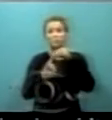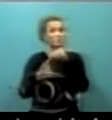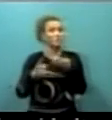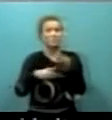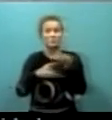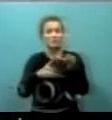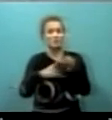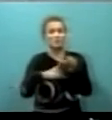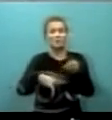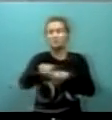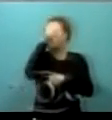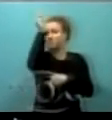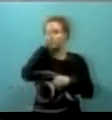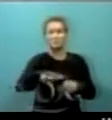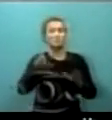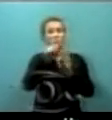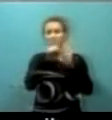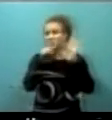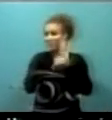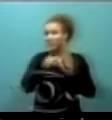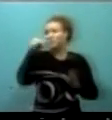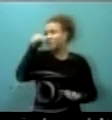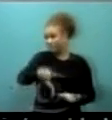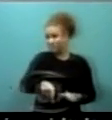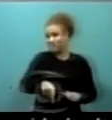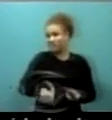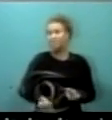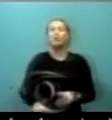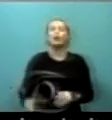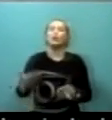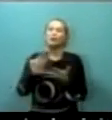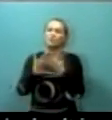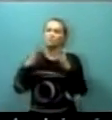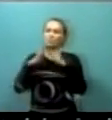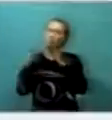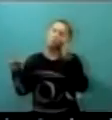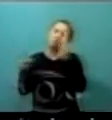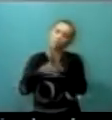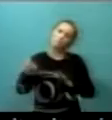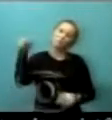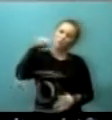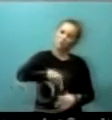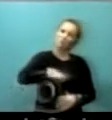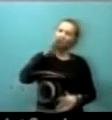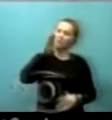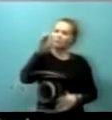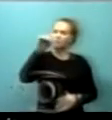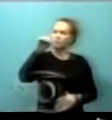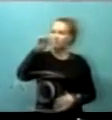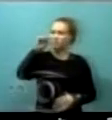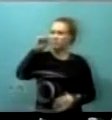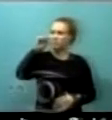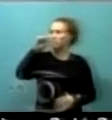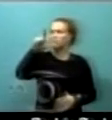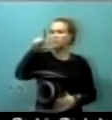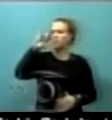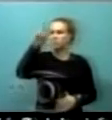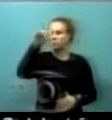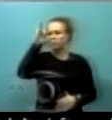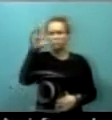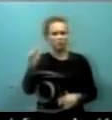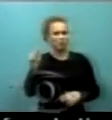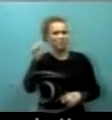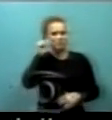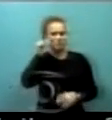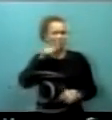depois de 2 séculos de existência, que recebe o Balé Bolshoi fora de Moscou. Ser o proponente dessa sessão é um orgulho ainda maior? Sem